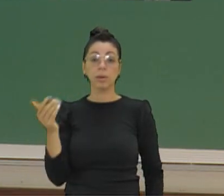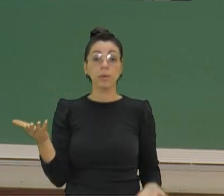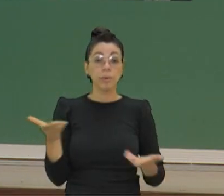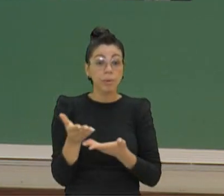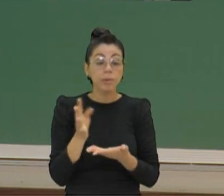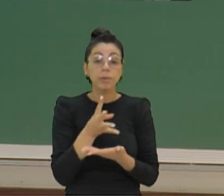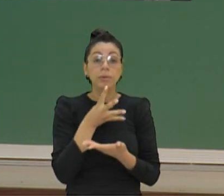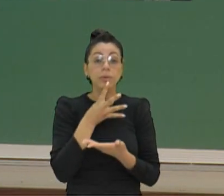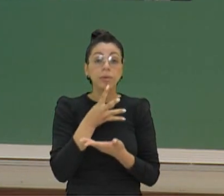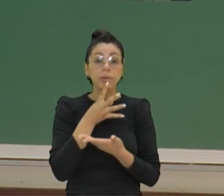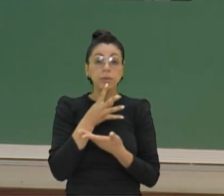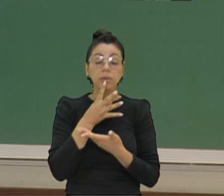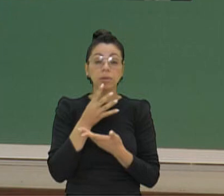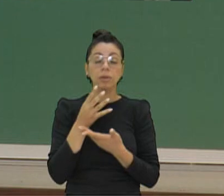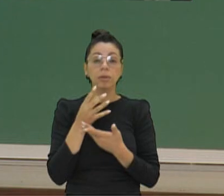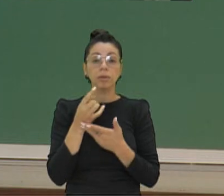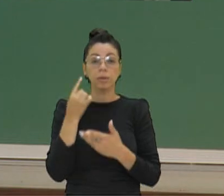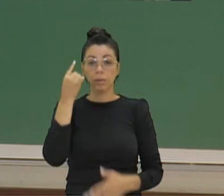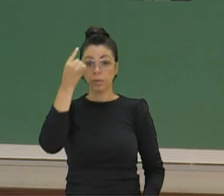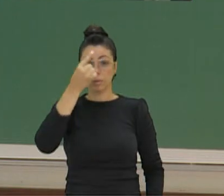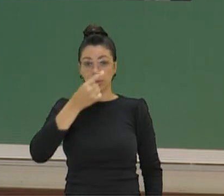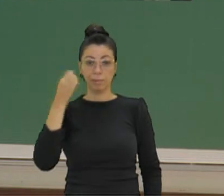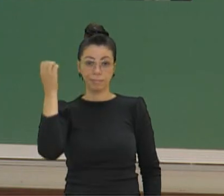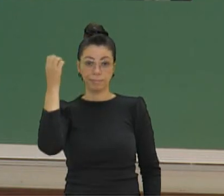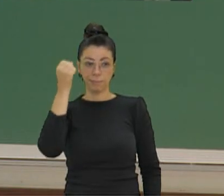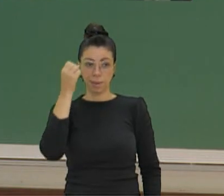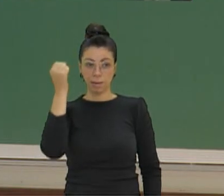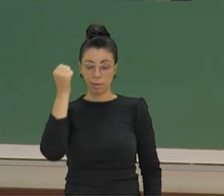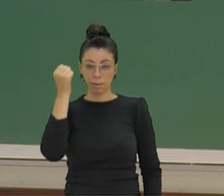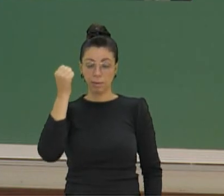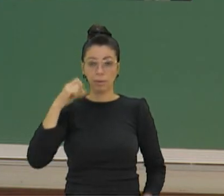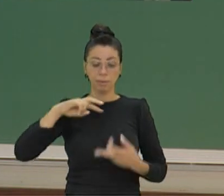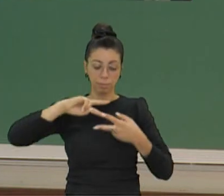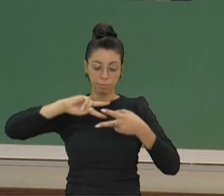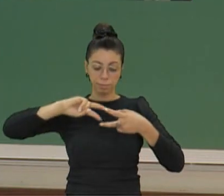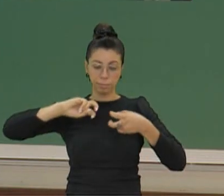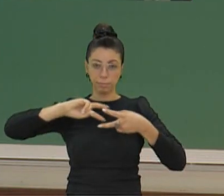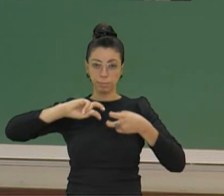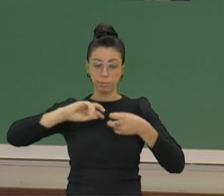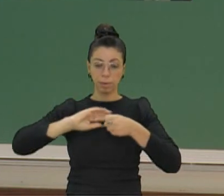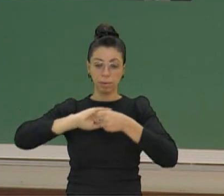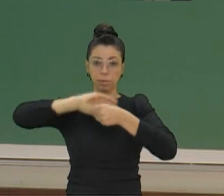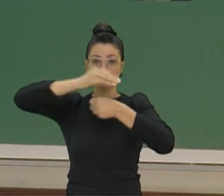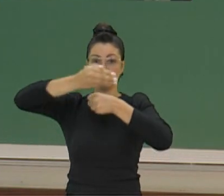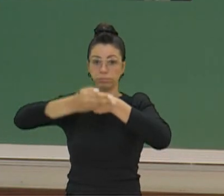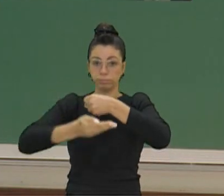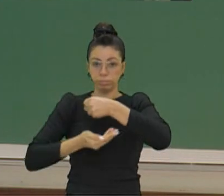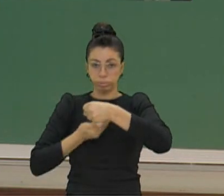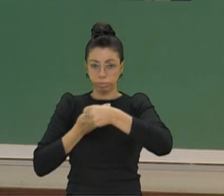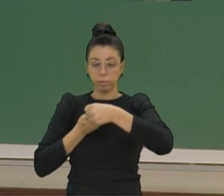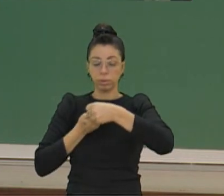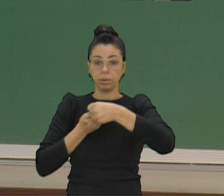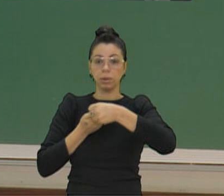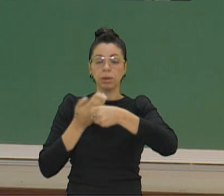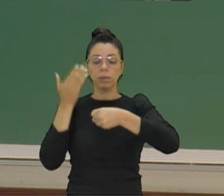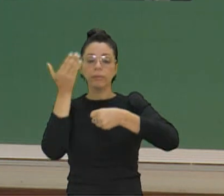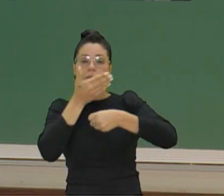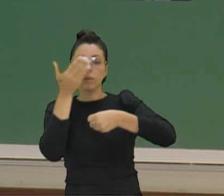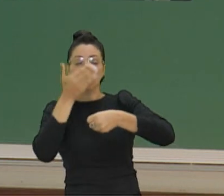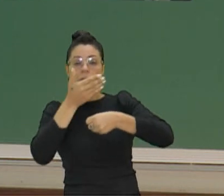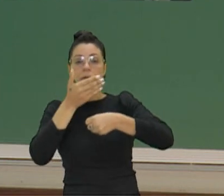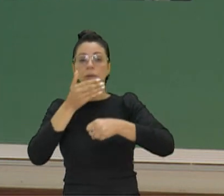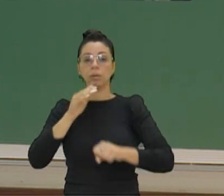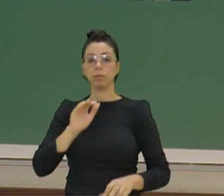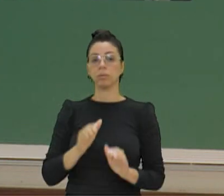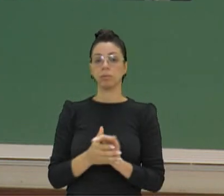maior parte mais externa dos nossos olhos e que envolve ela na frente uma estrutura transparente